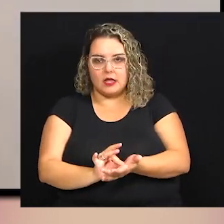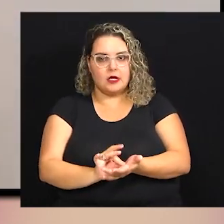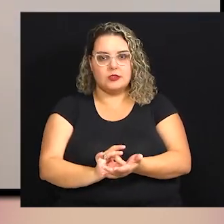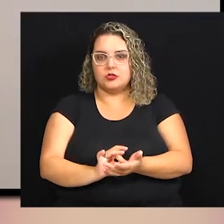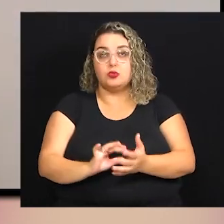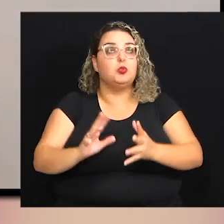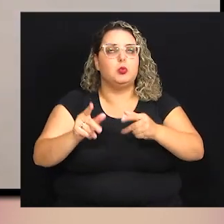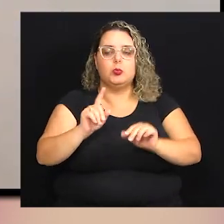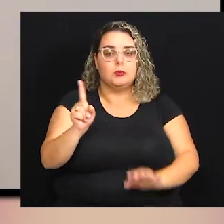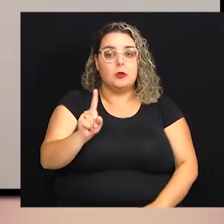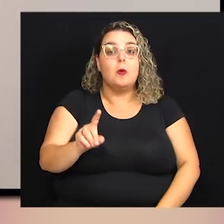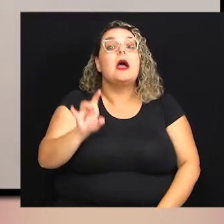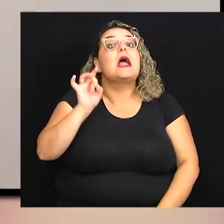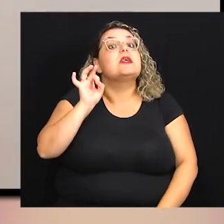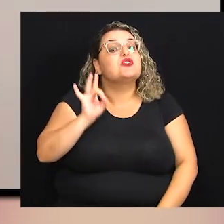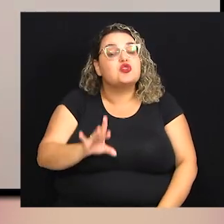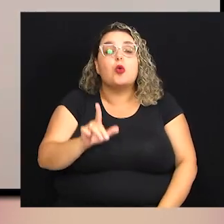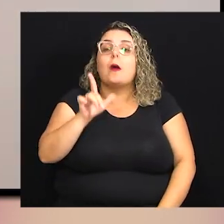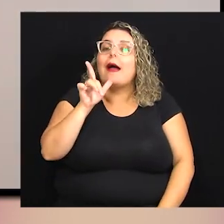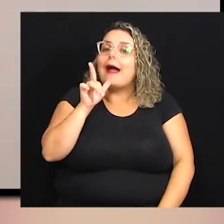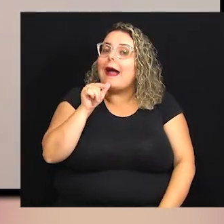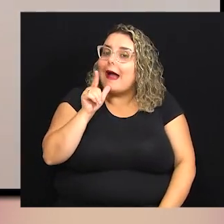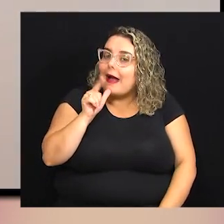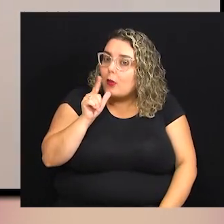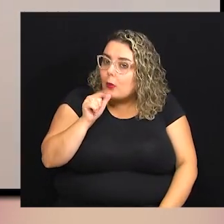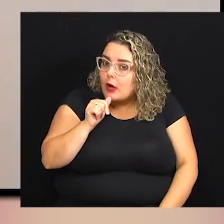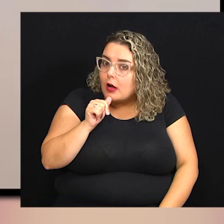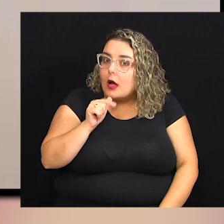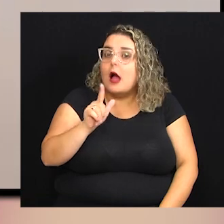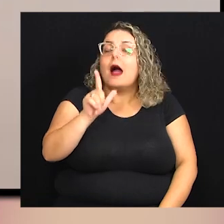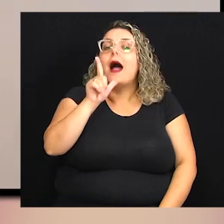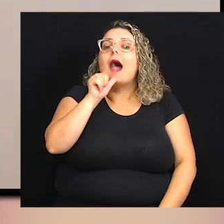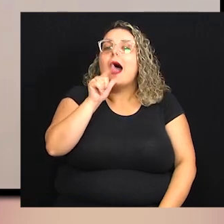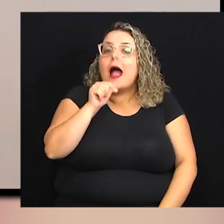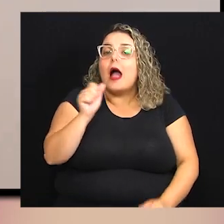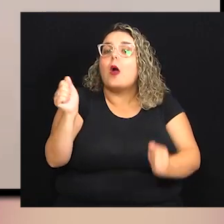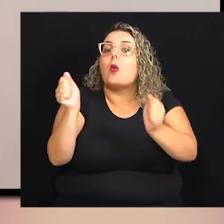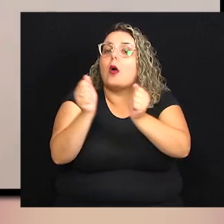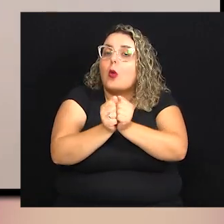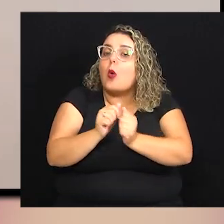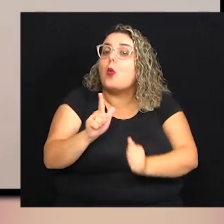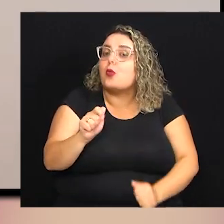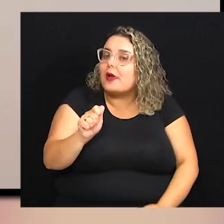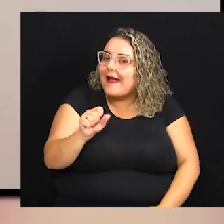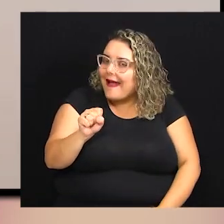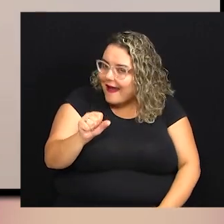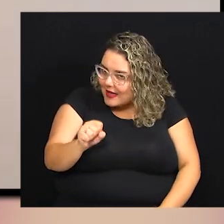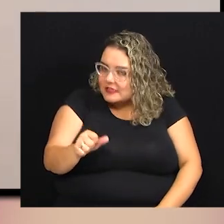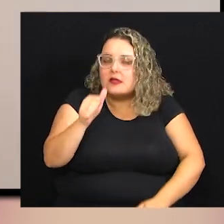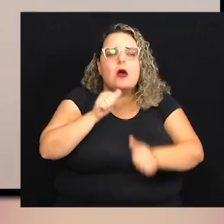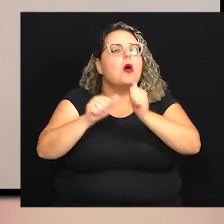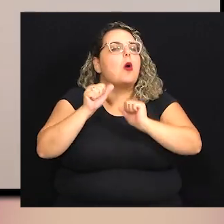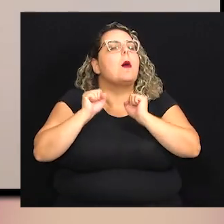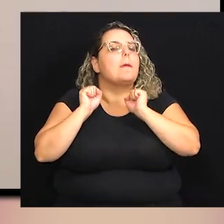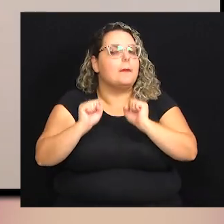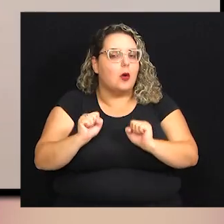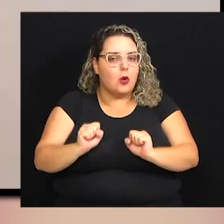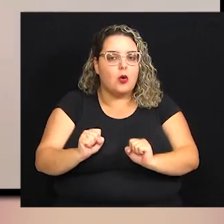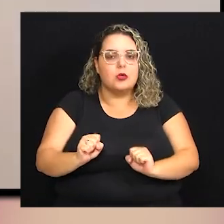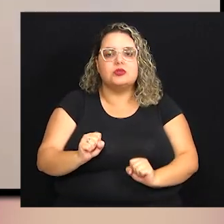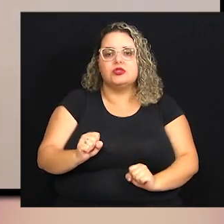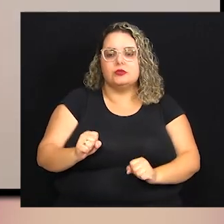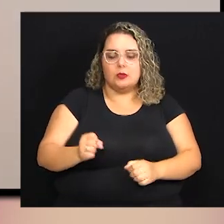verdade. O que hidrata é a água com gás, que você pode estar